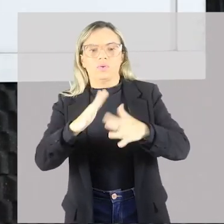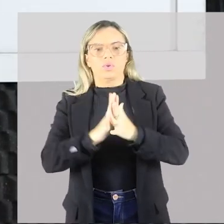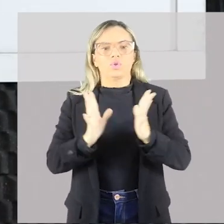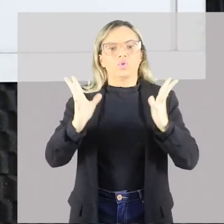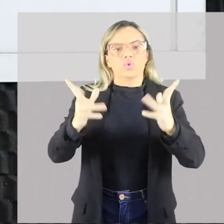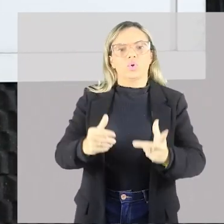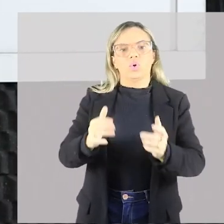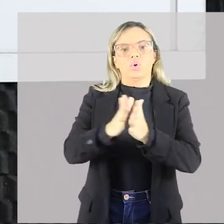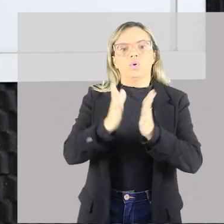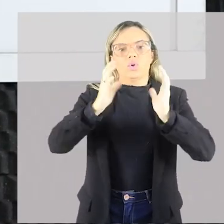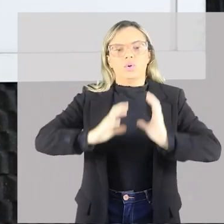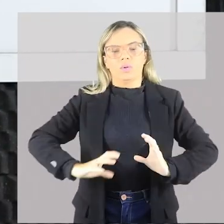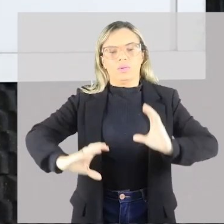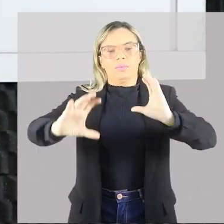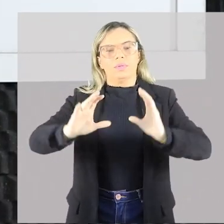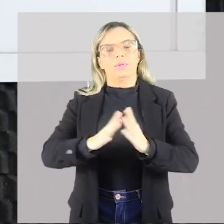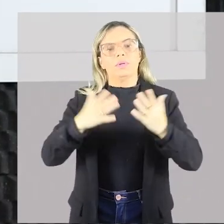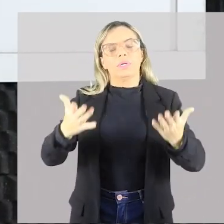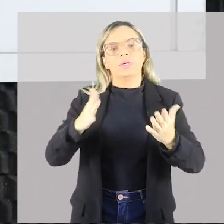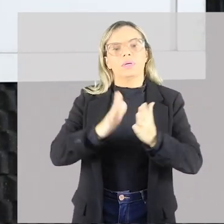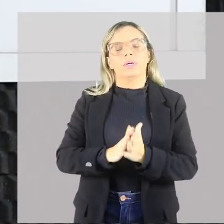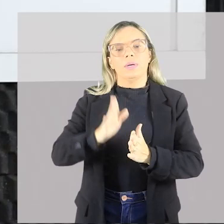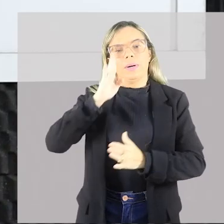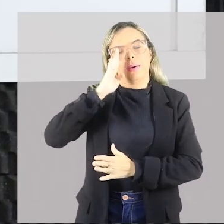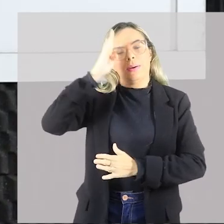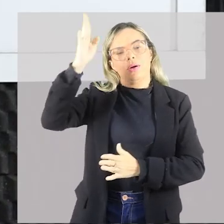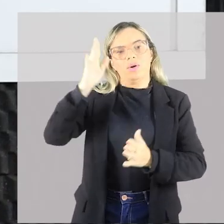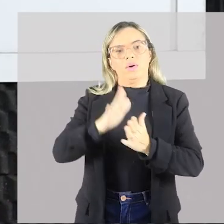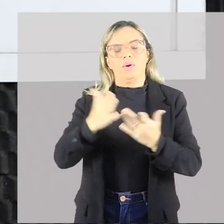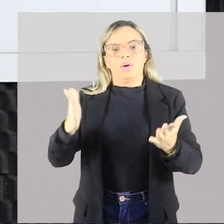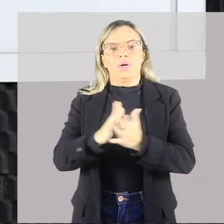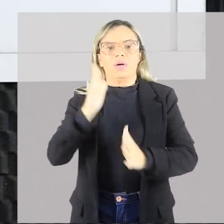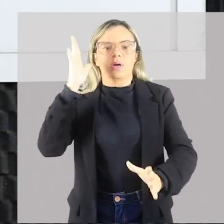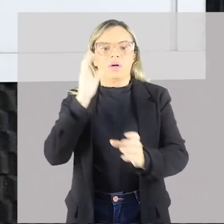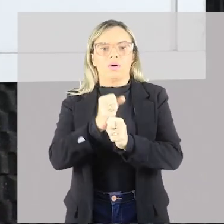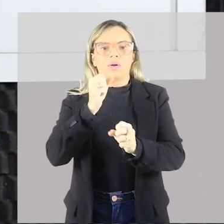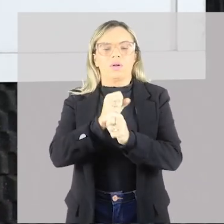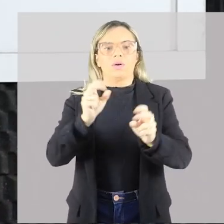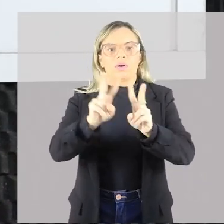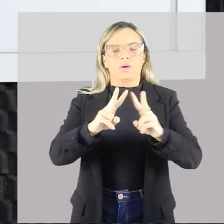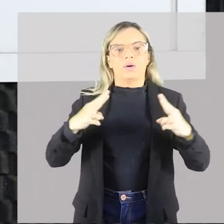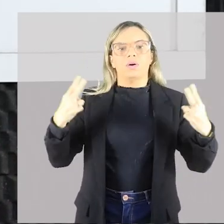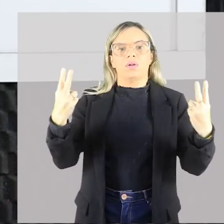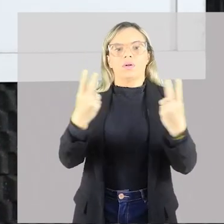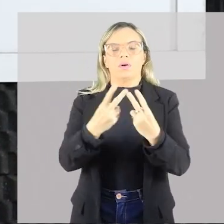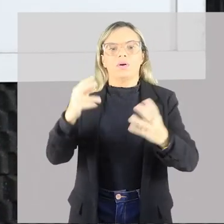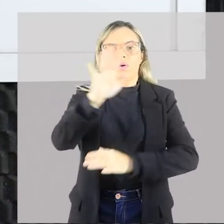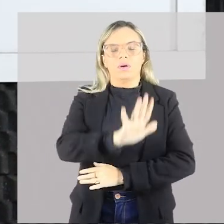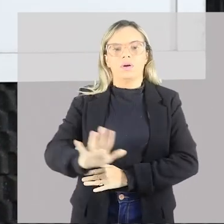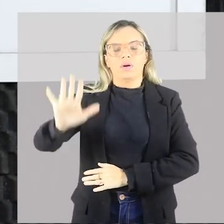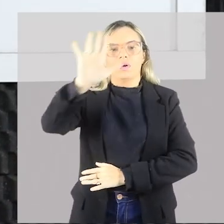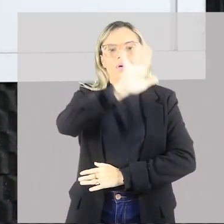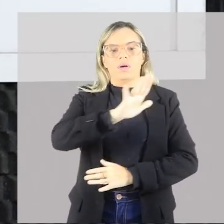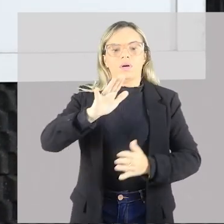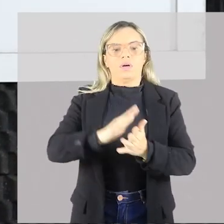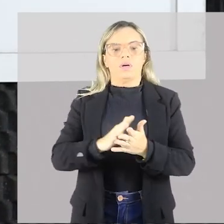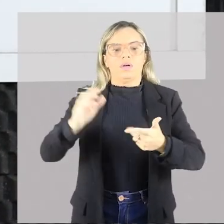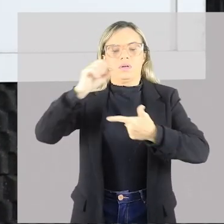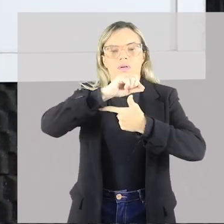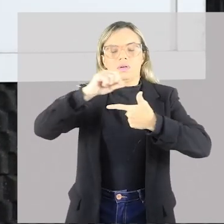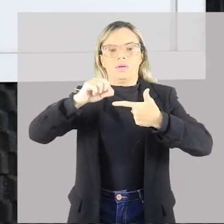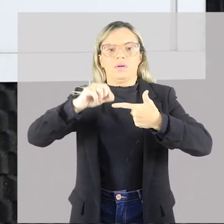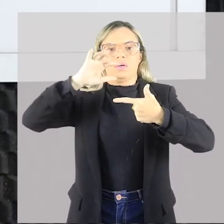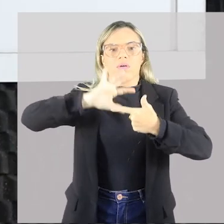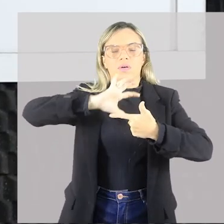os concursos, né? Principalmente no que diz respeito a calcular volume e área das figuras espaciais,